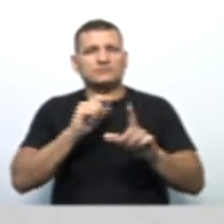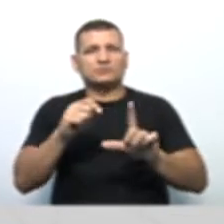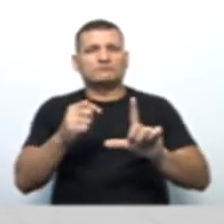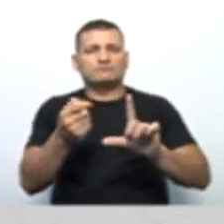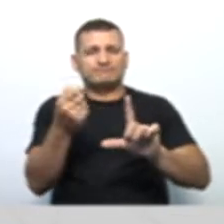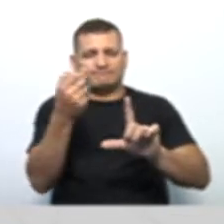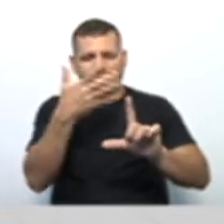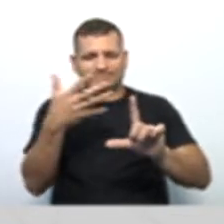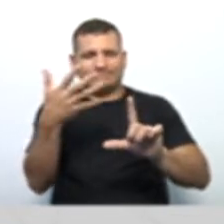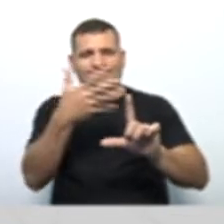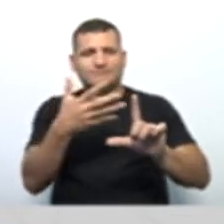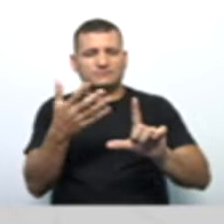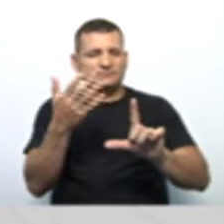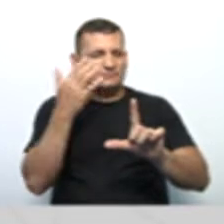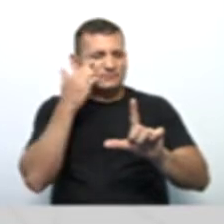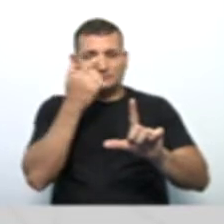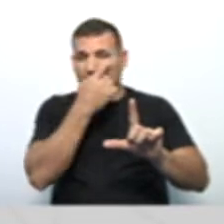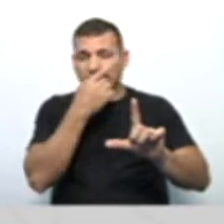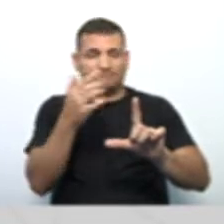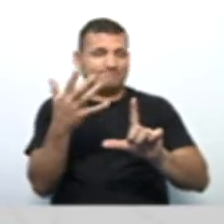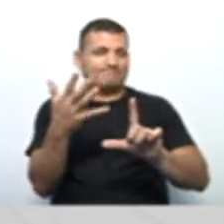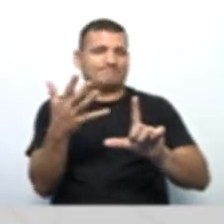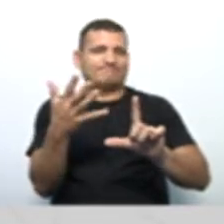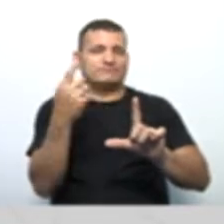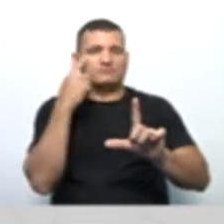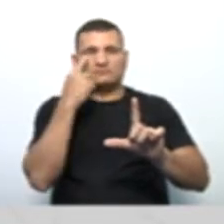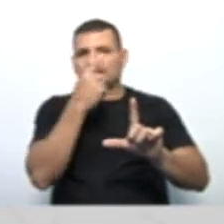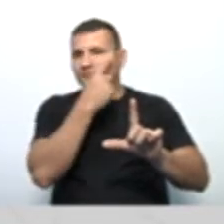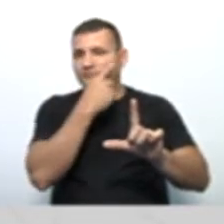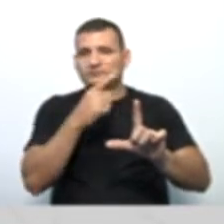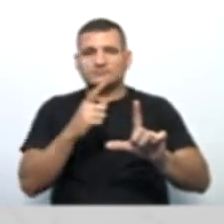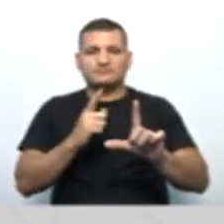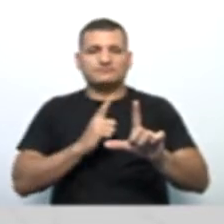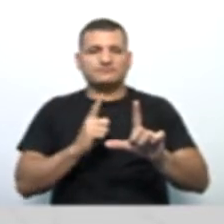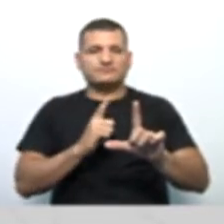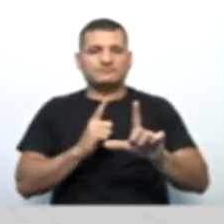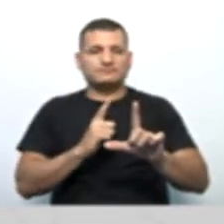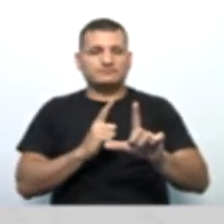tem um brilho na tela como aqui a gente faz